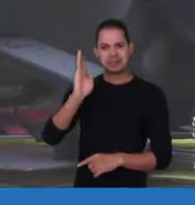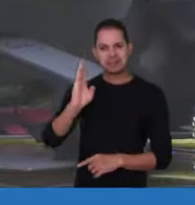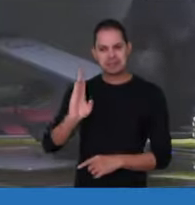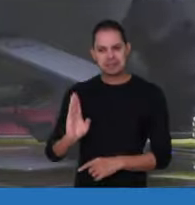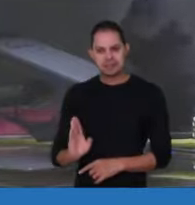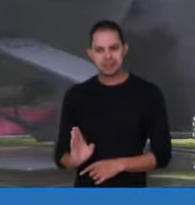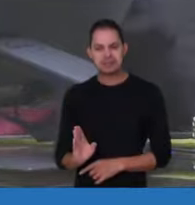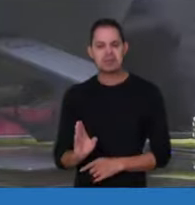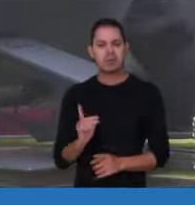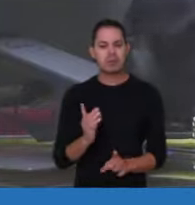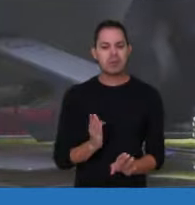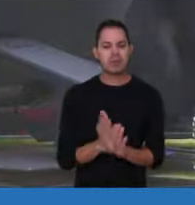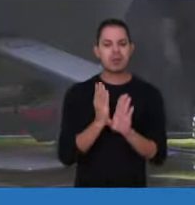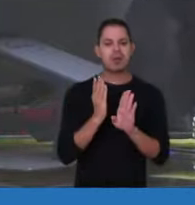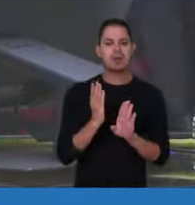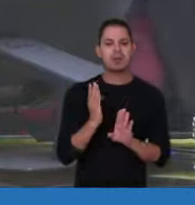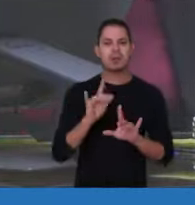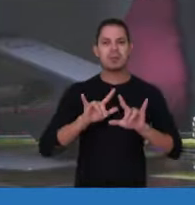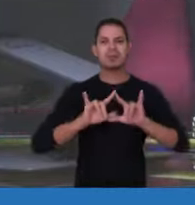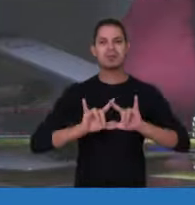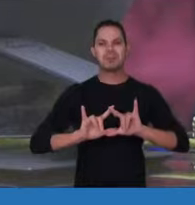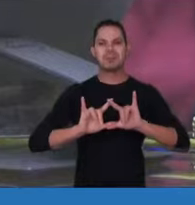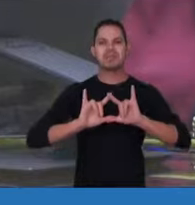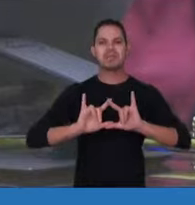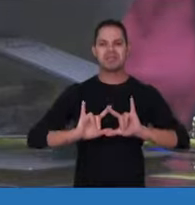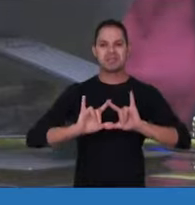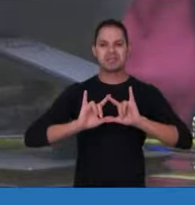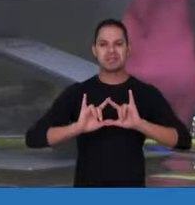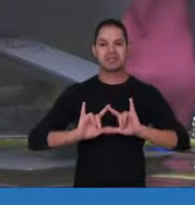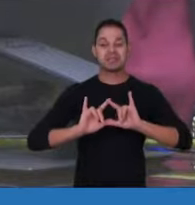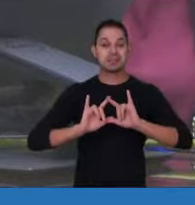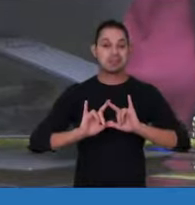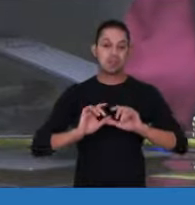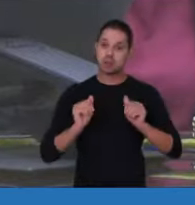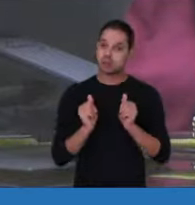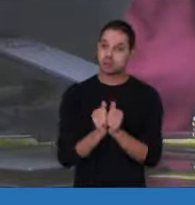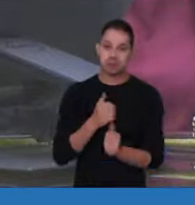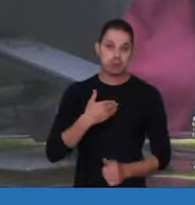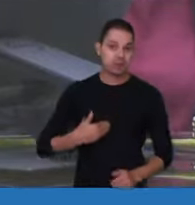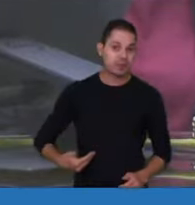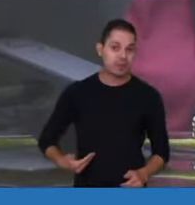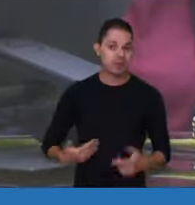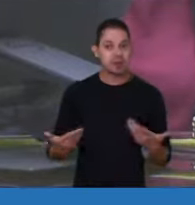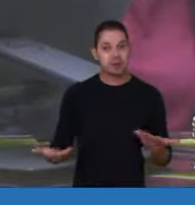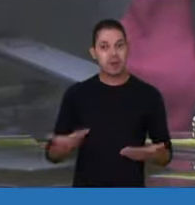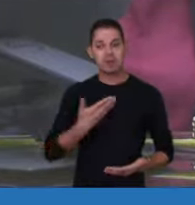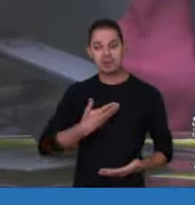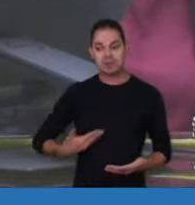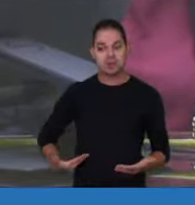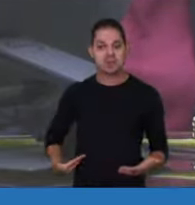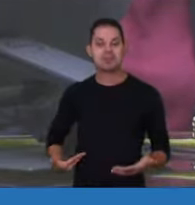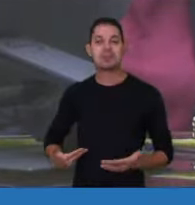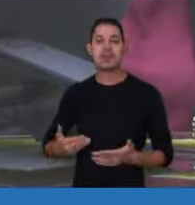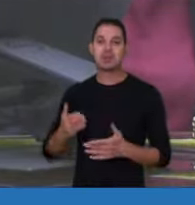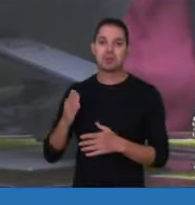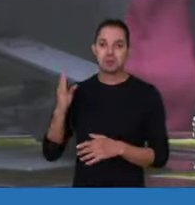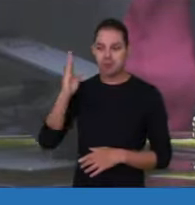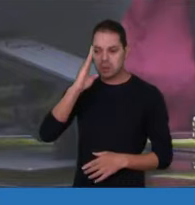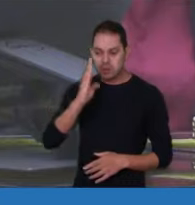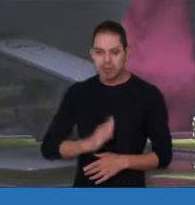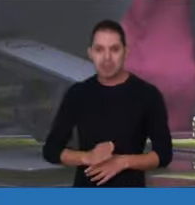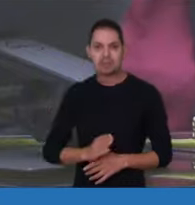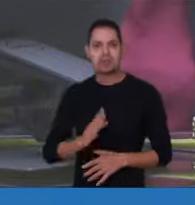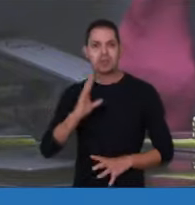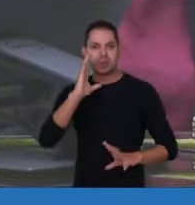gente verifica práticas milicianas, e não há milícia sem Estado. Portanto, é papel do Estado brasileiro dar todos os passos